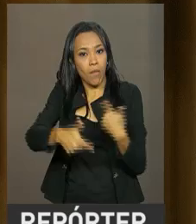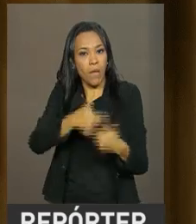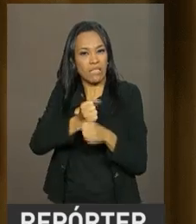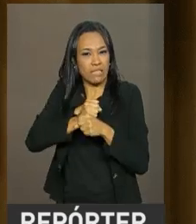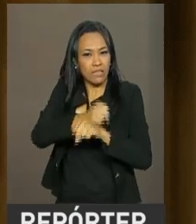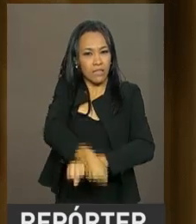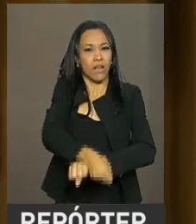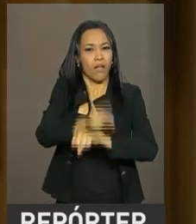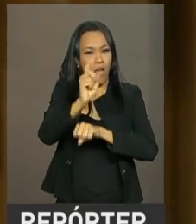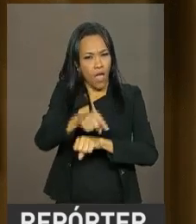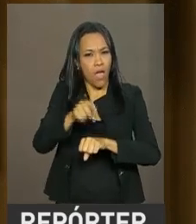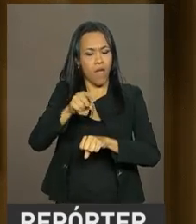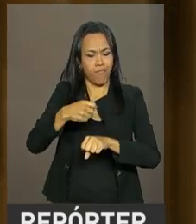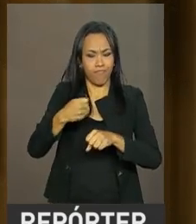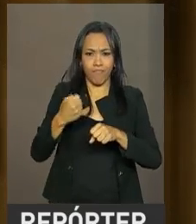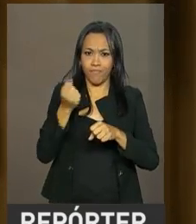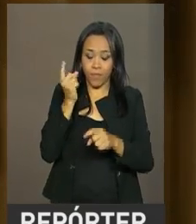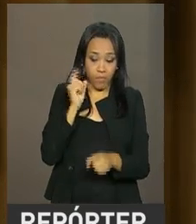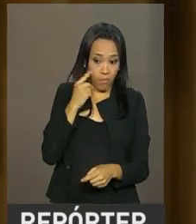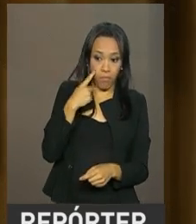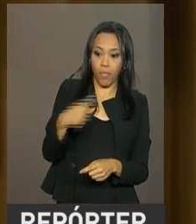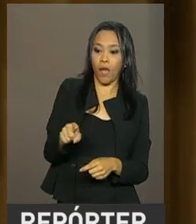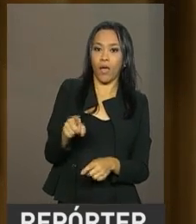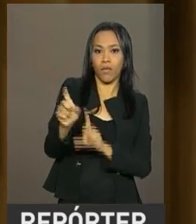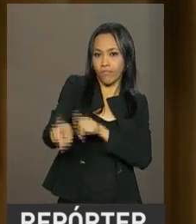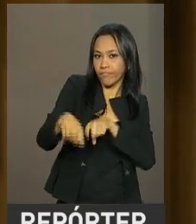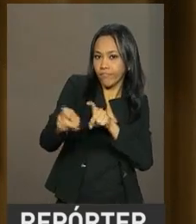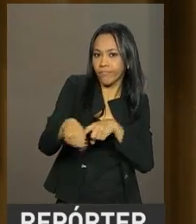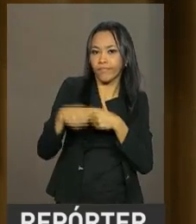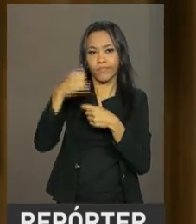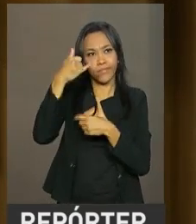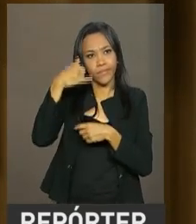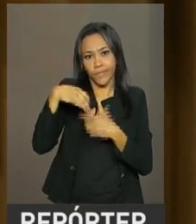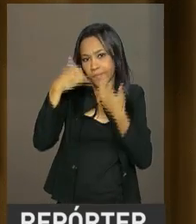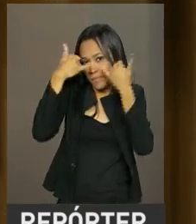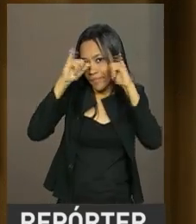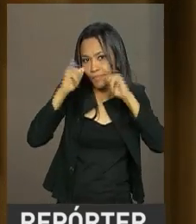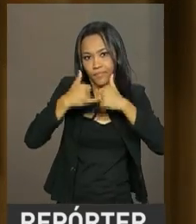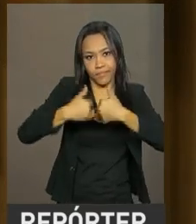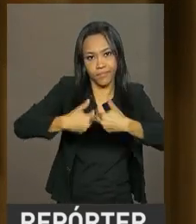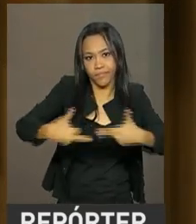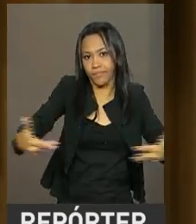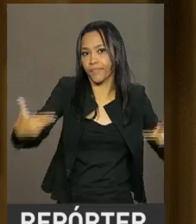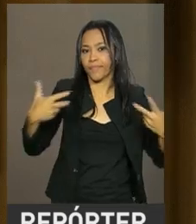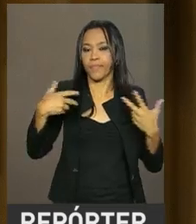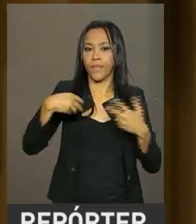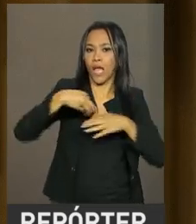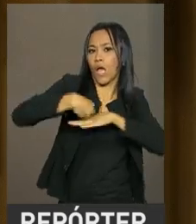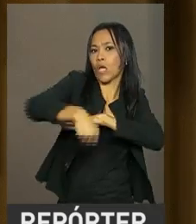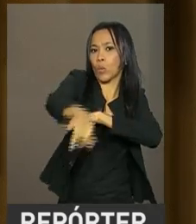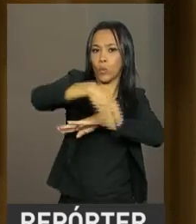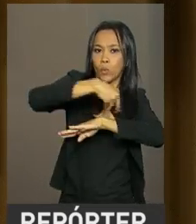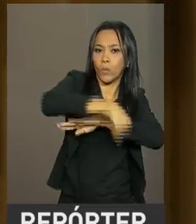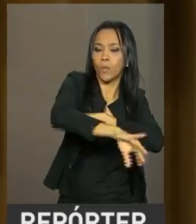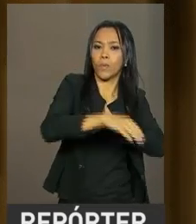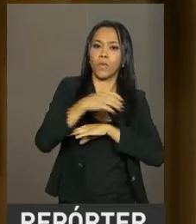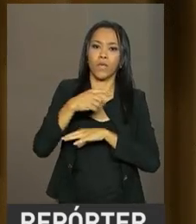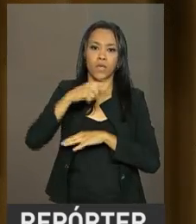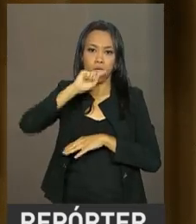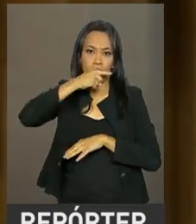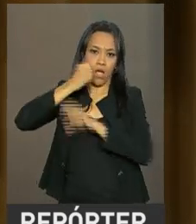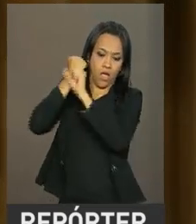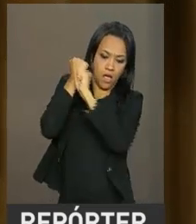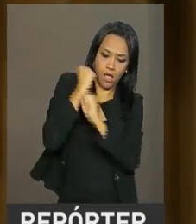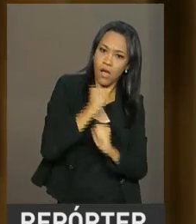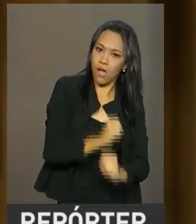encontrado no meio Rural mesmo atividade pecuária atividade de agricultura de corte de cana por exemplo